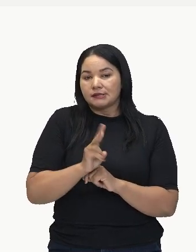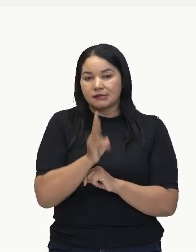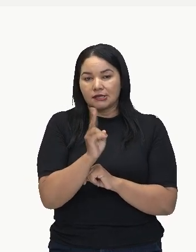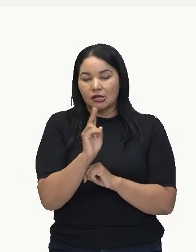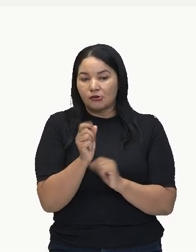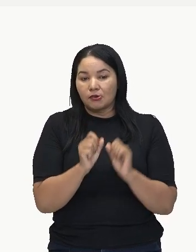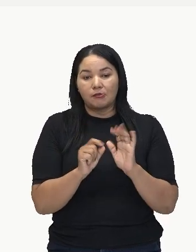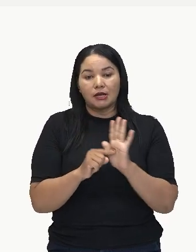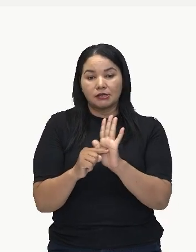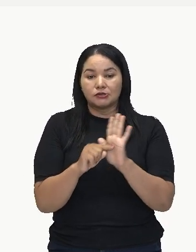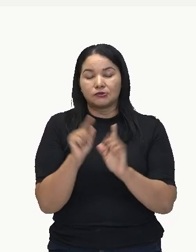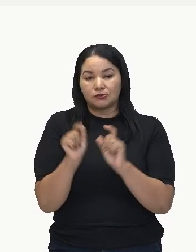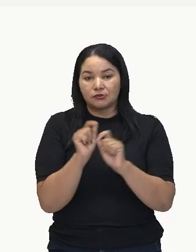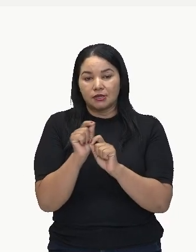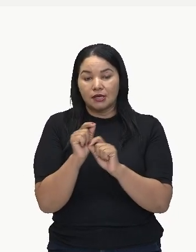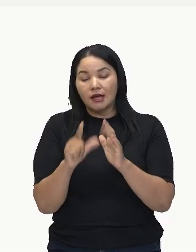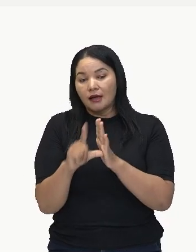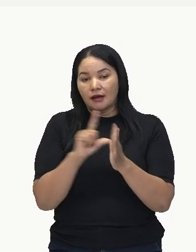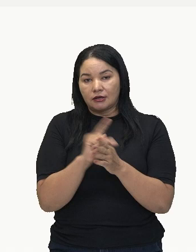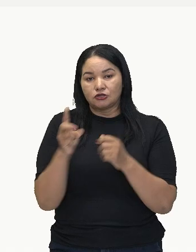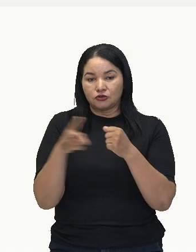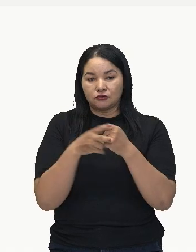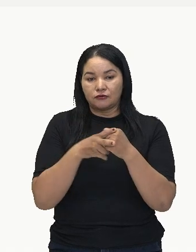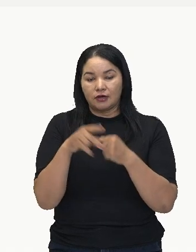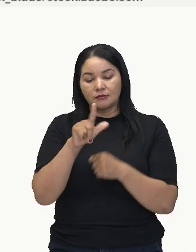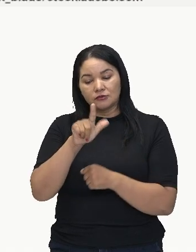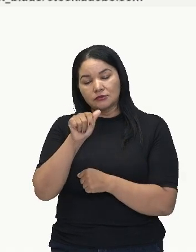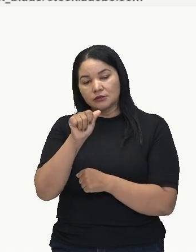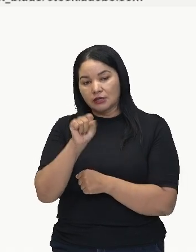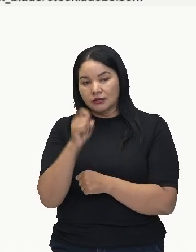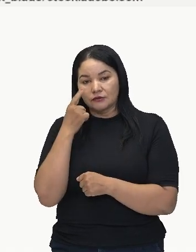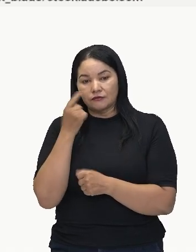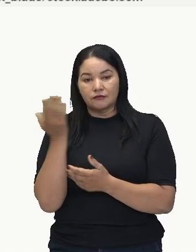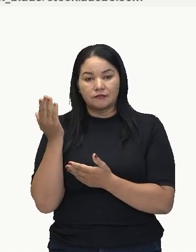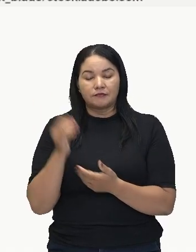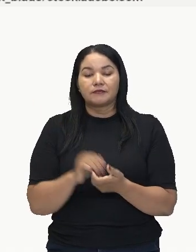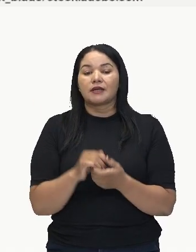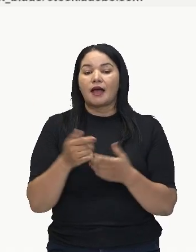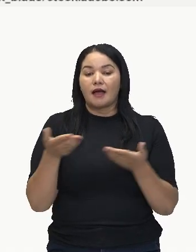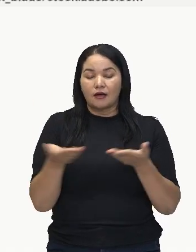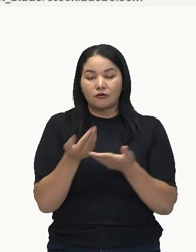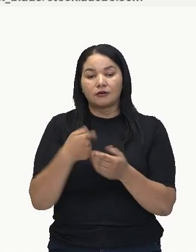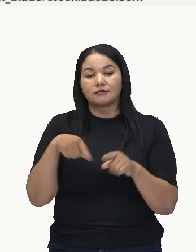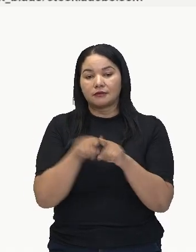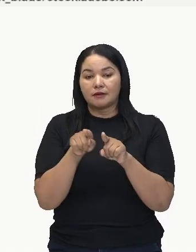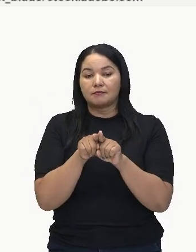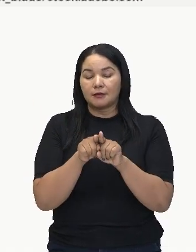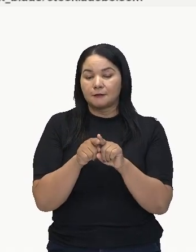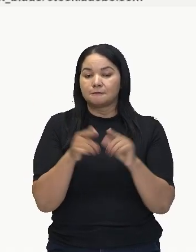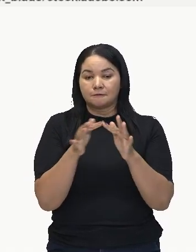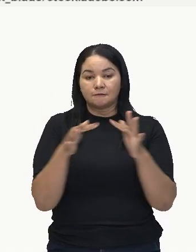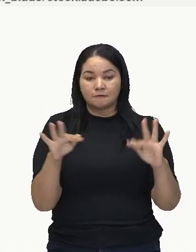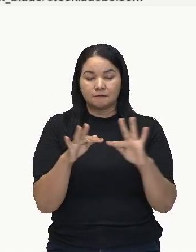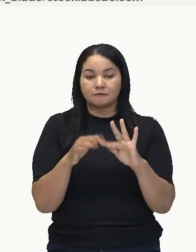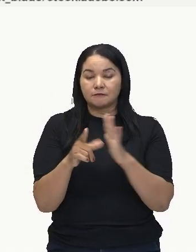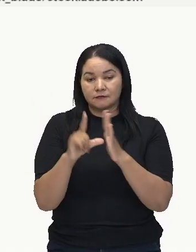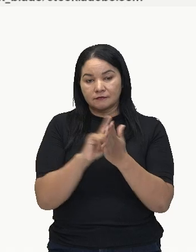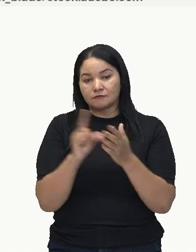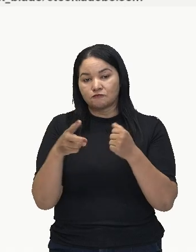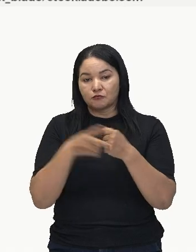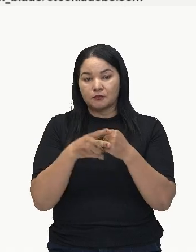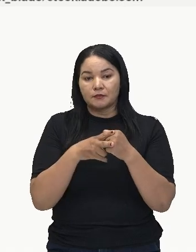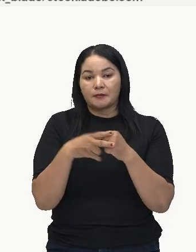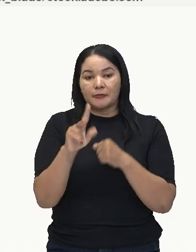querer e o complemento direto sempre aparece antes. Aqui, a mesma coisa. Nós temos o verbo a ser